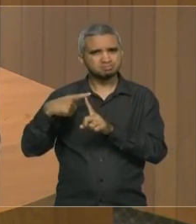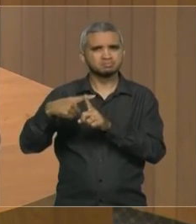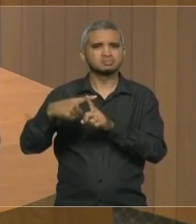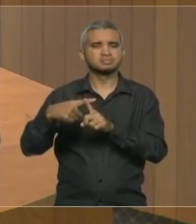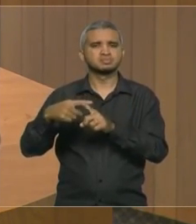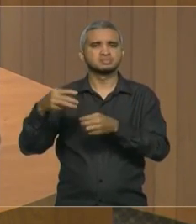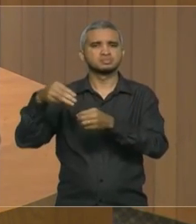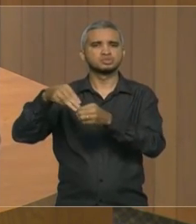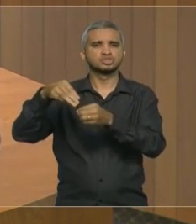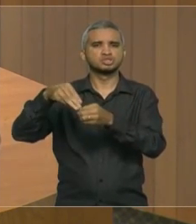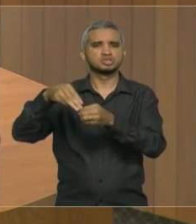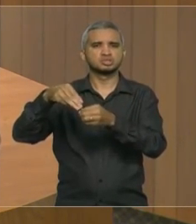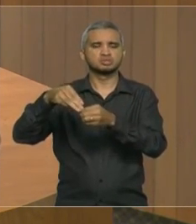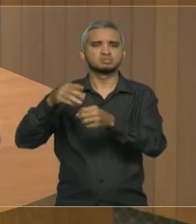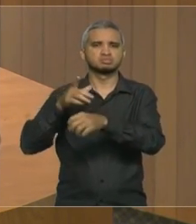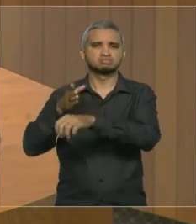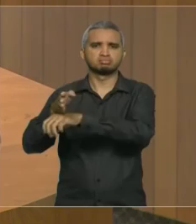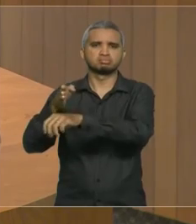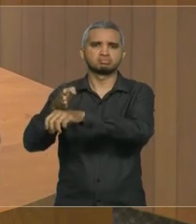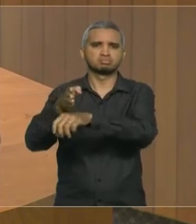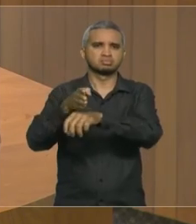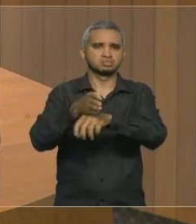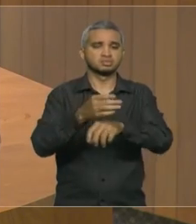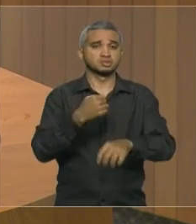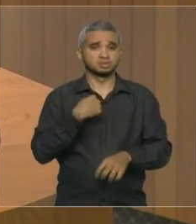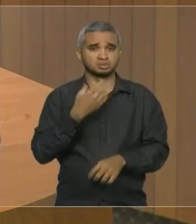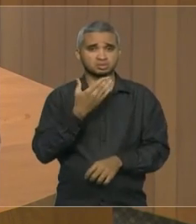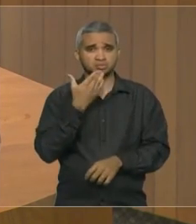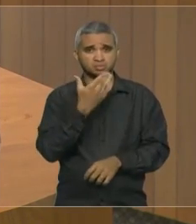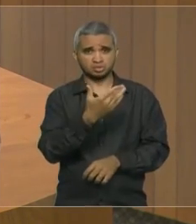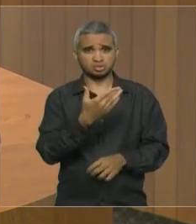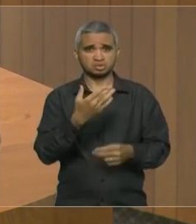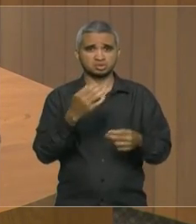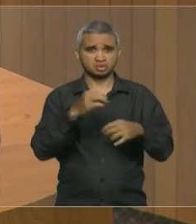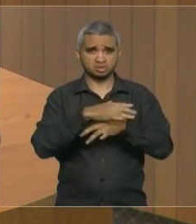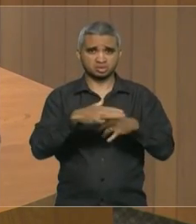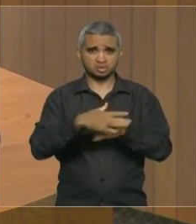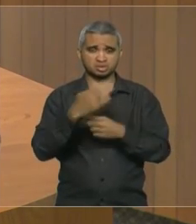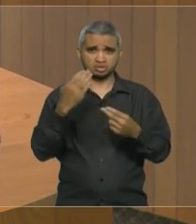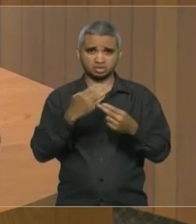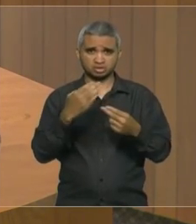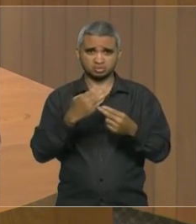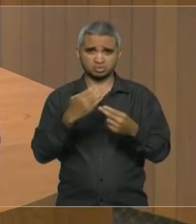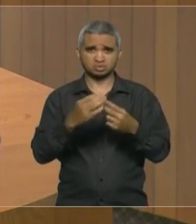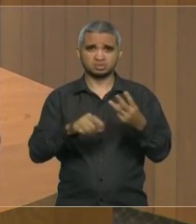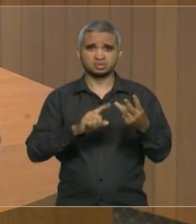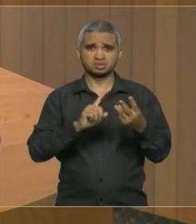municípios. Já fizemos requerimento para a cidade de Timó, Caxias,